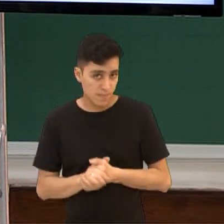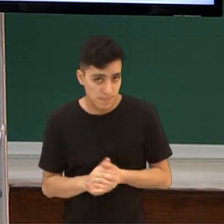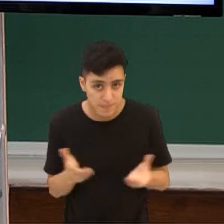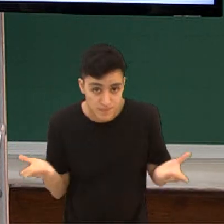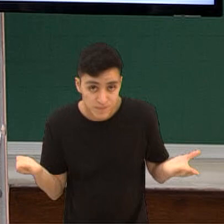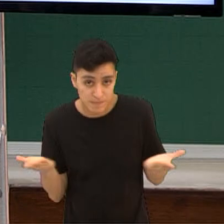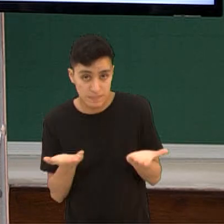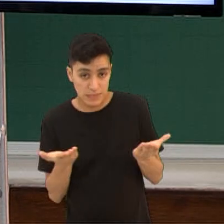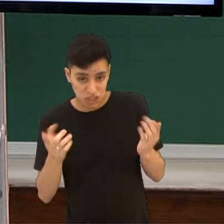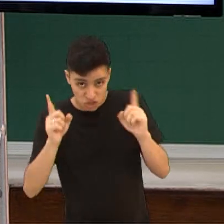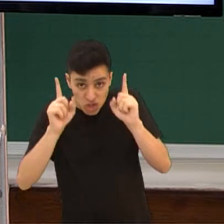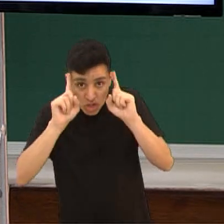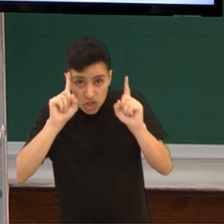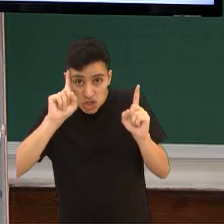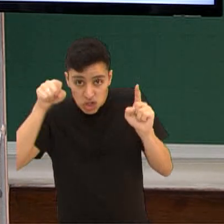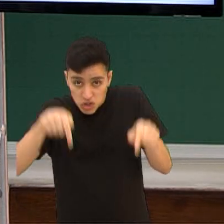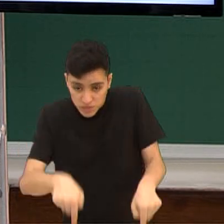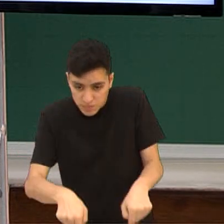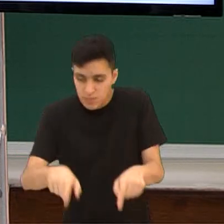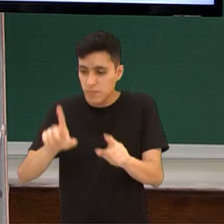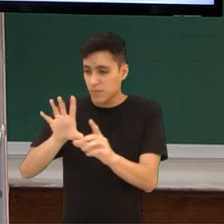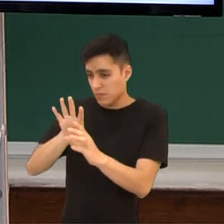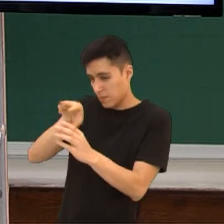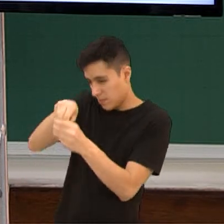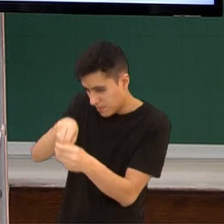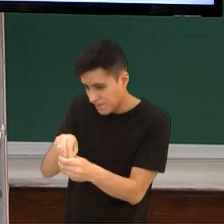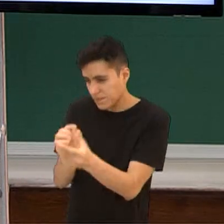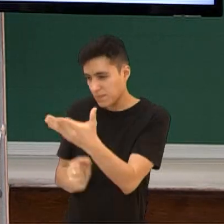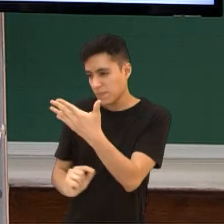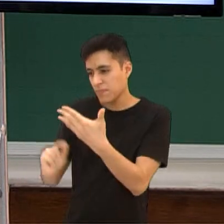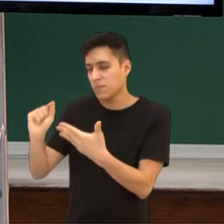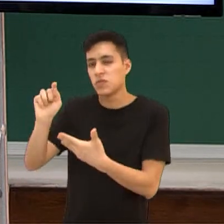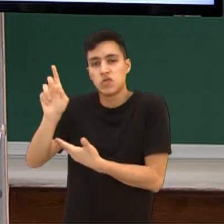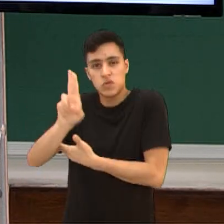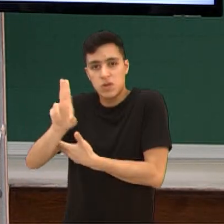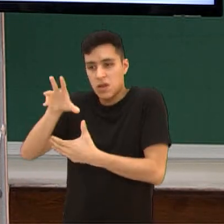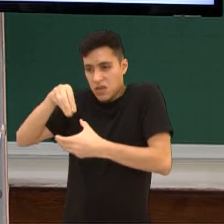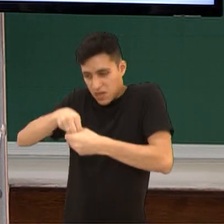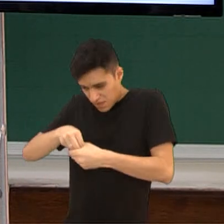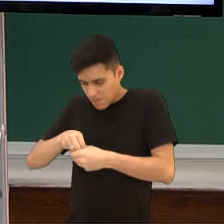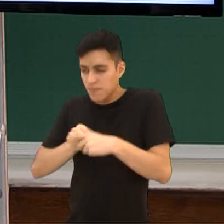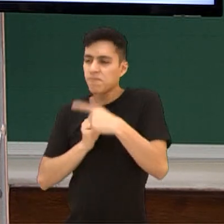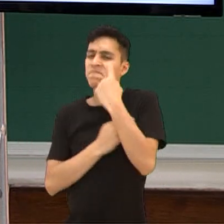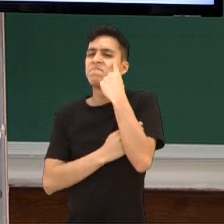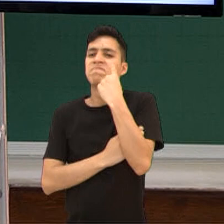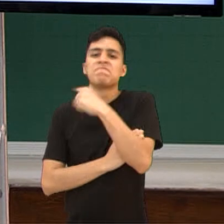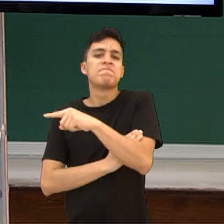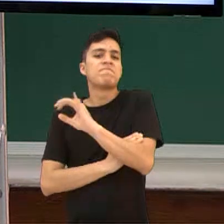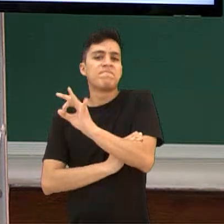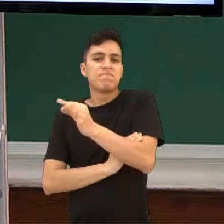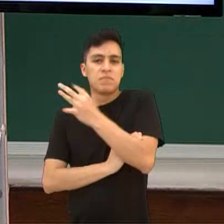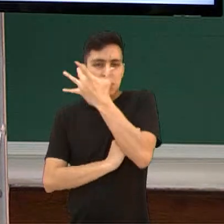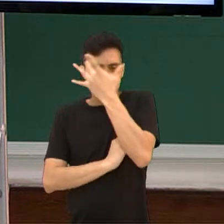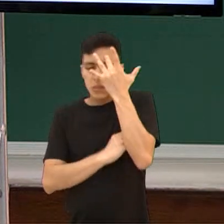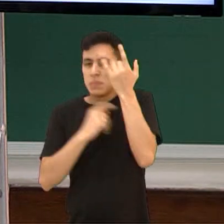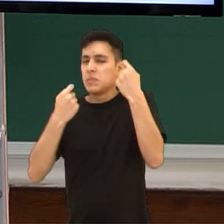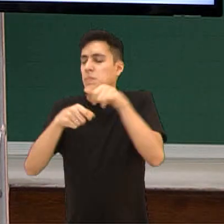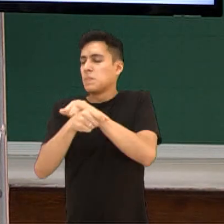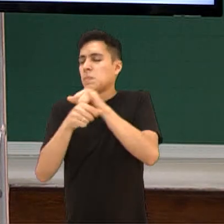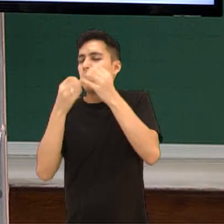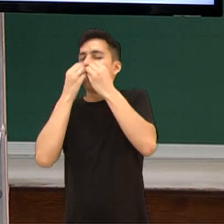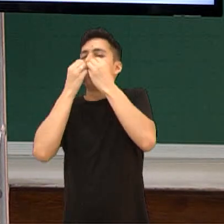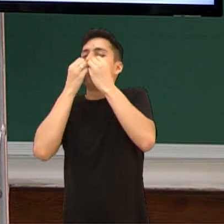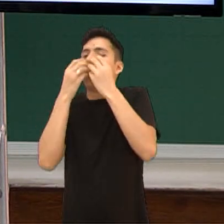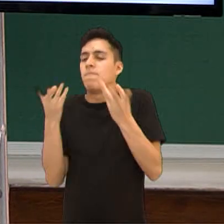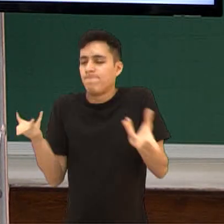hoje em dia, cada recurso que se utiliza, cada elemento que se utiliza, a gente percebe que o cara tem que ser muito bom naquilo que